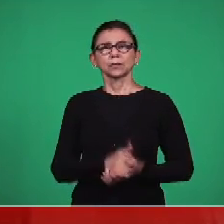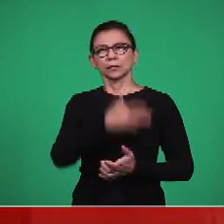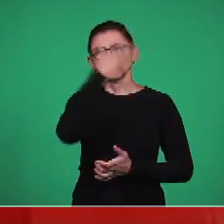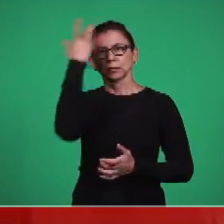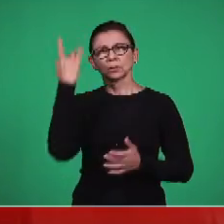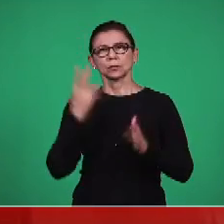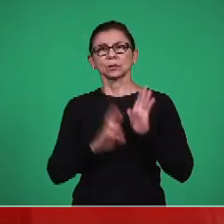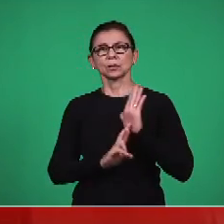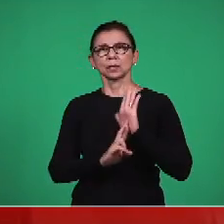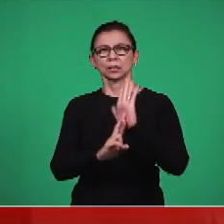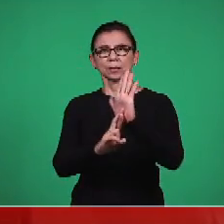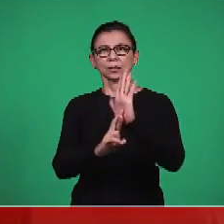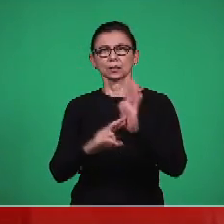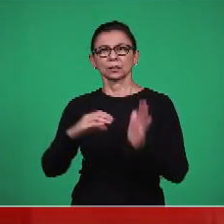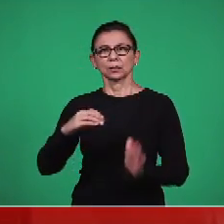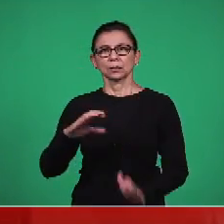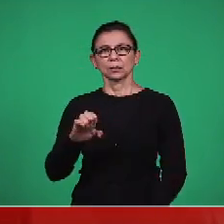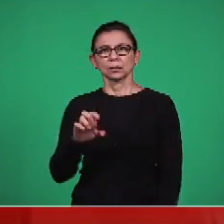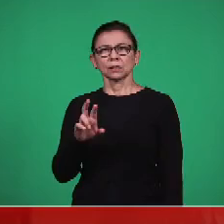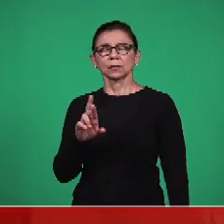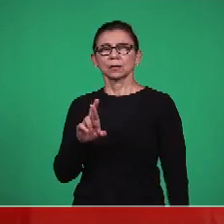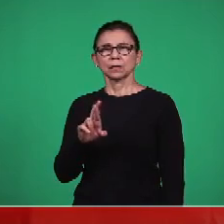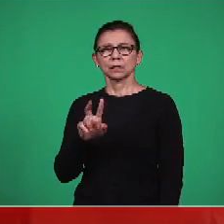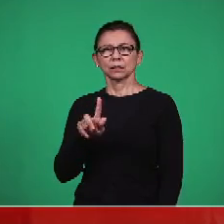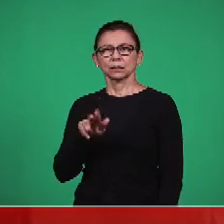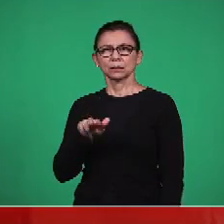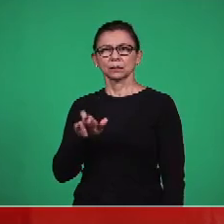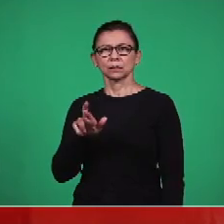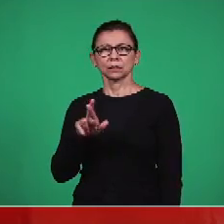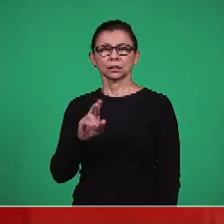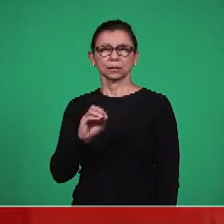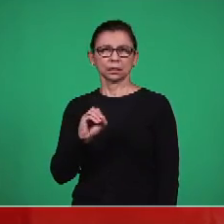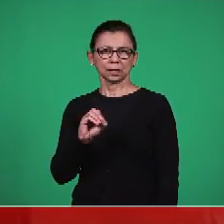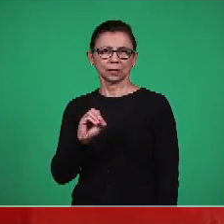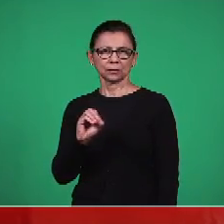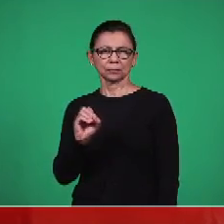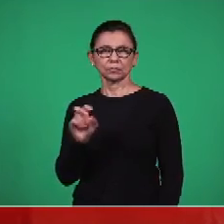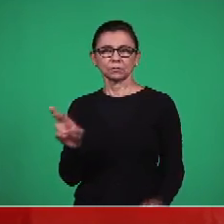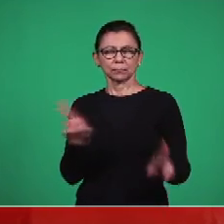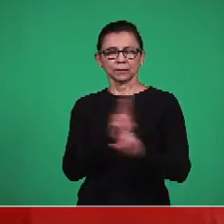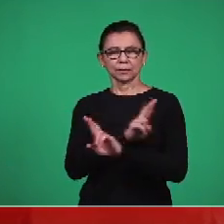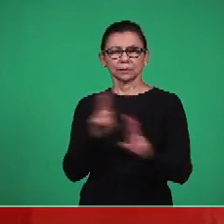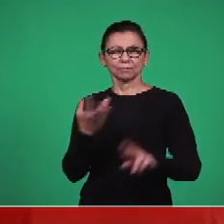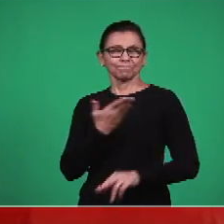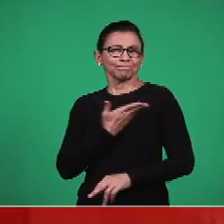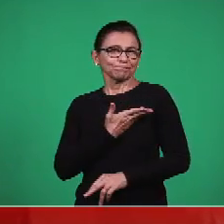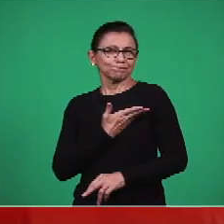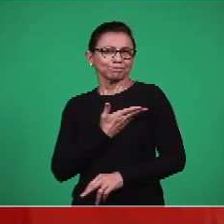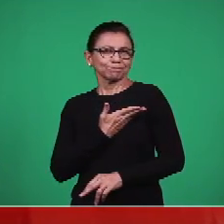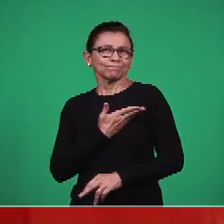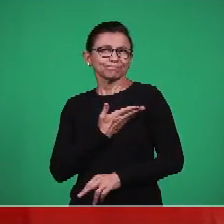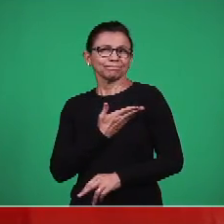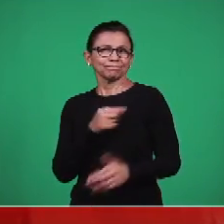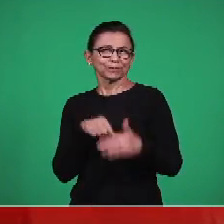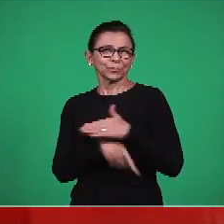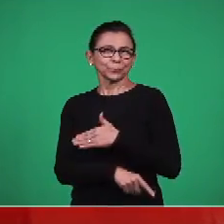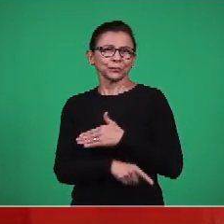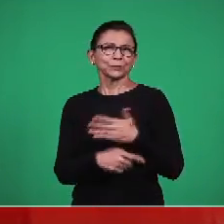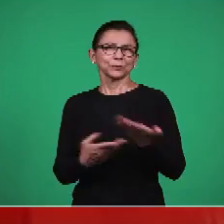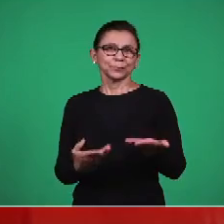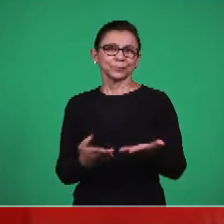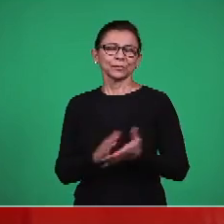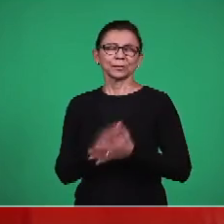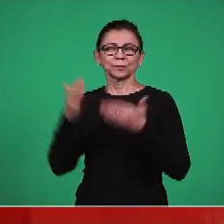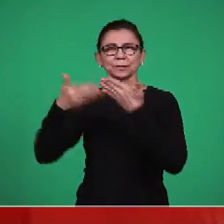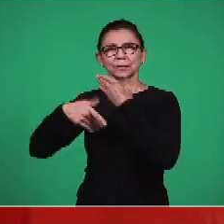Sergei Homsch, com quem temos uma relação de amizade muito estreita e profunda nos laços do Senhor.